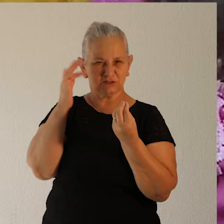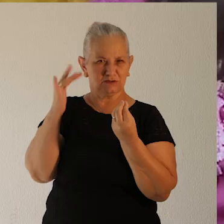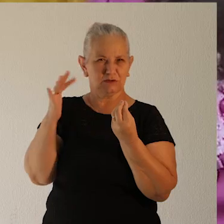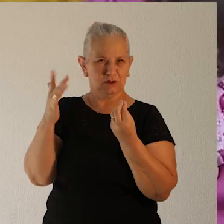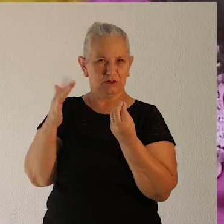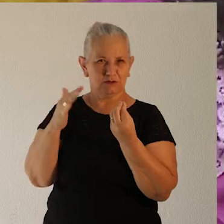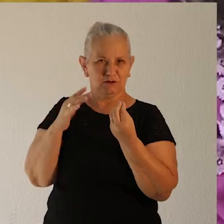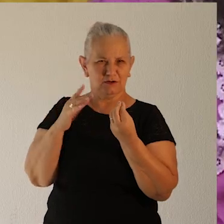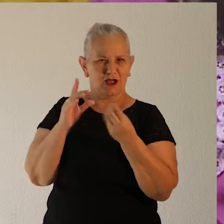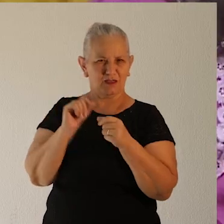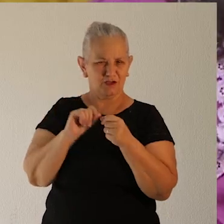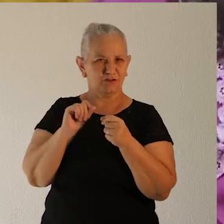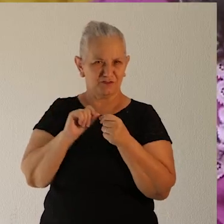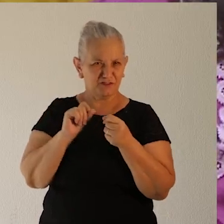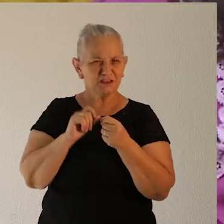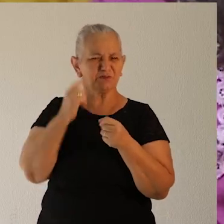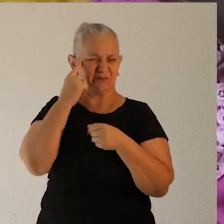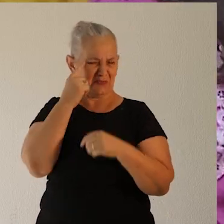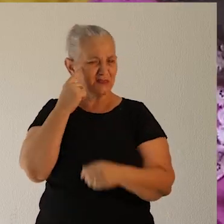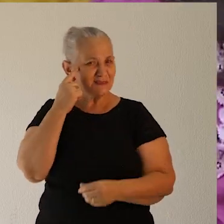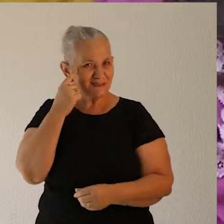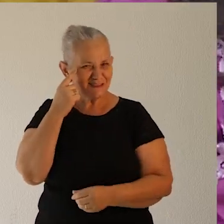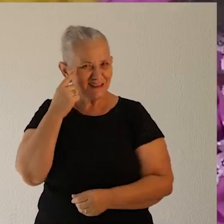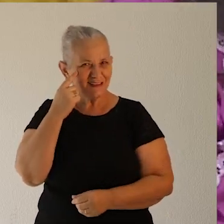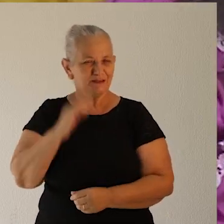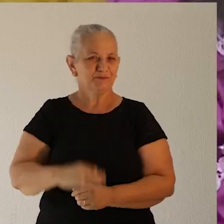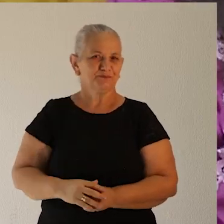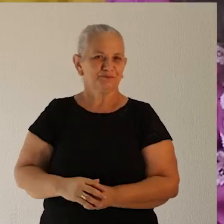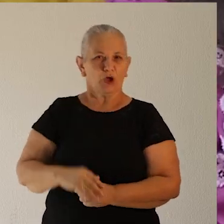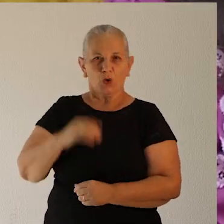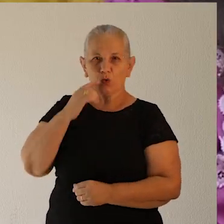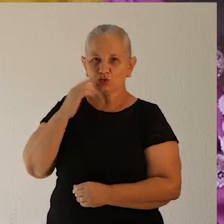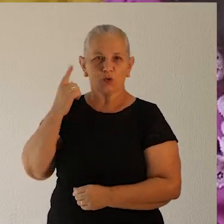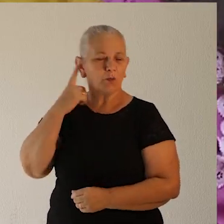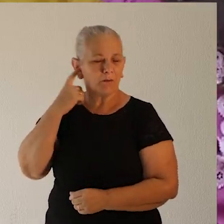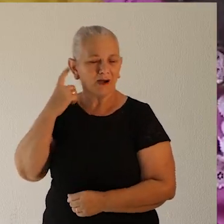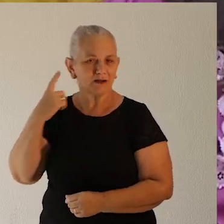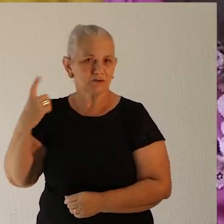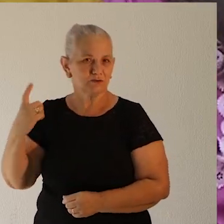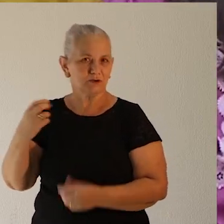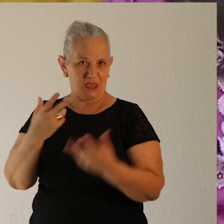essas onomatopeias aqui, que são os sons, né?